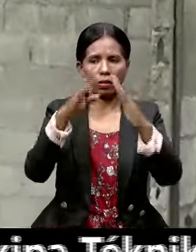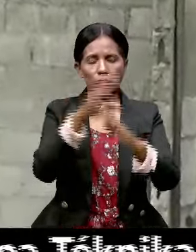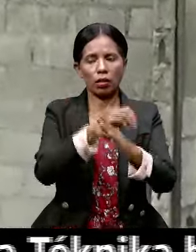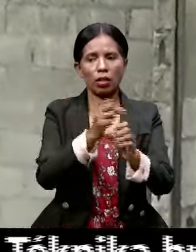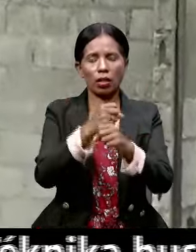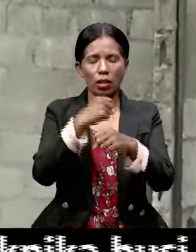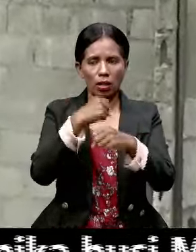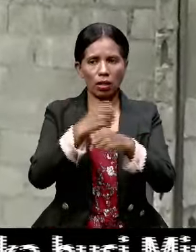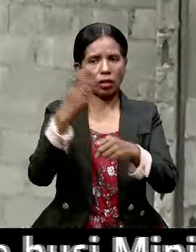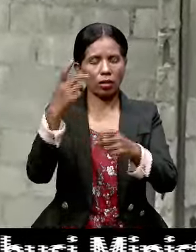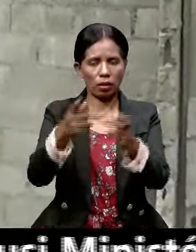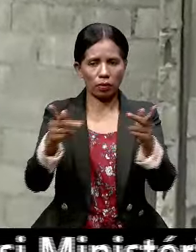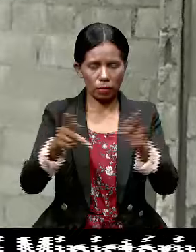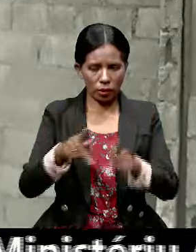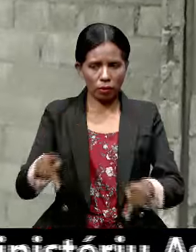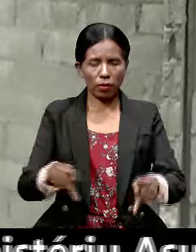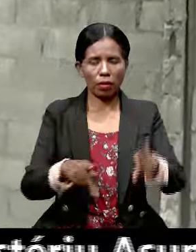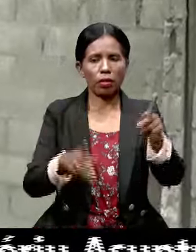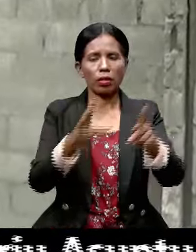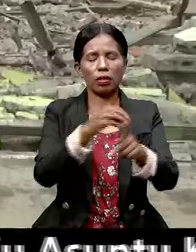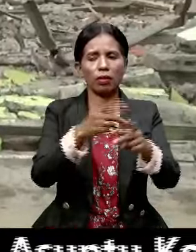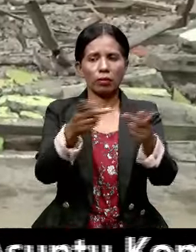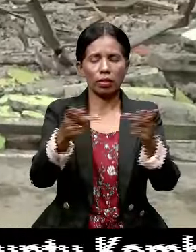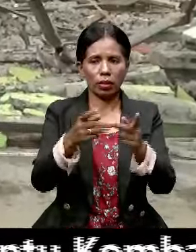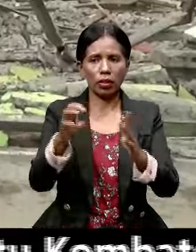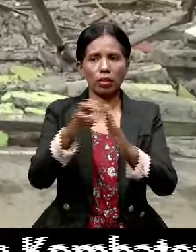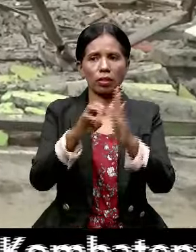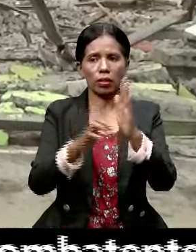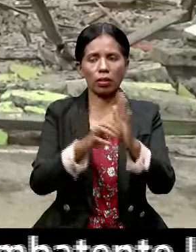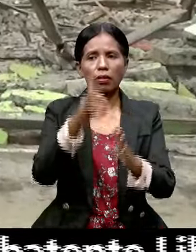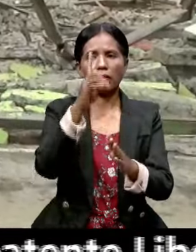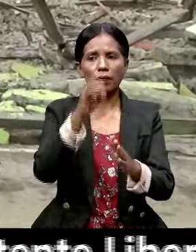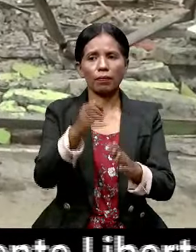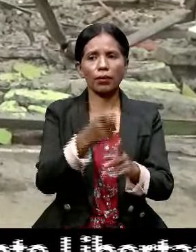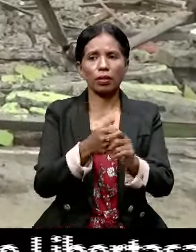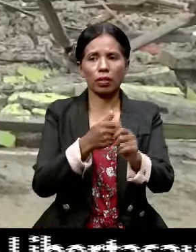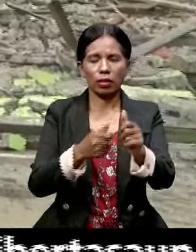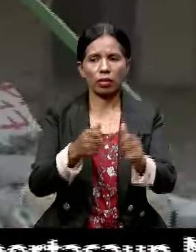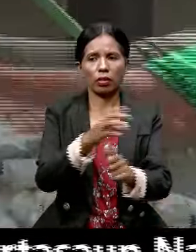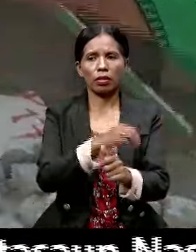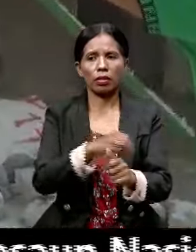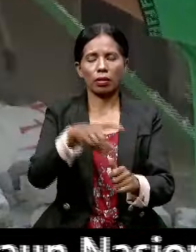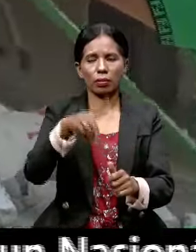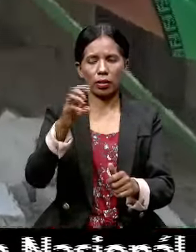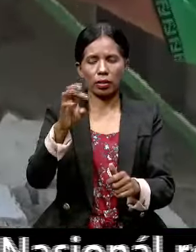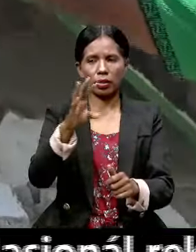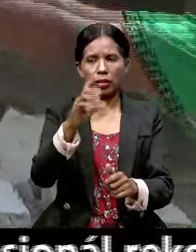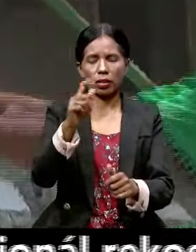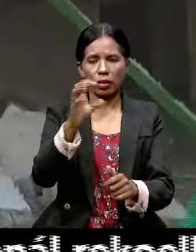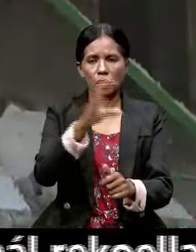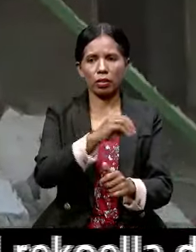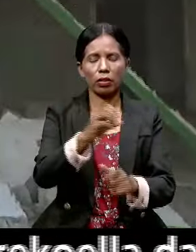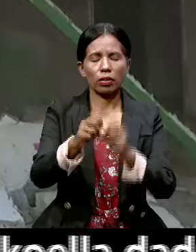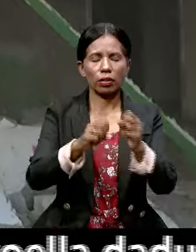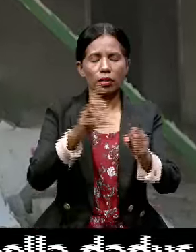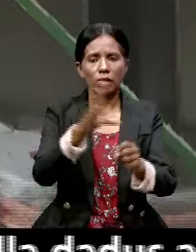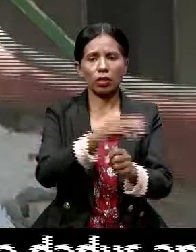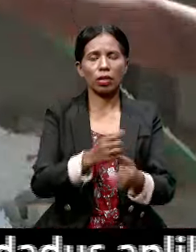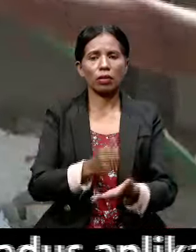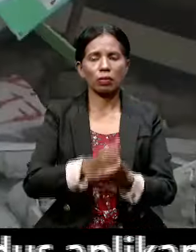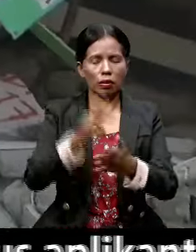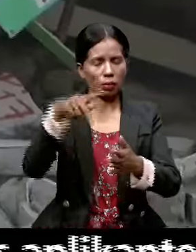hari e espaço público no rai estádio e capital Dili. Tuir coordenador Rede Barai Pedrito Vieira, sociedade civil apoia política